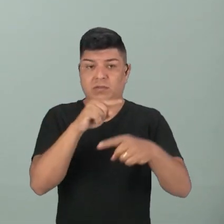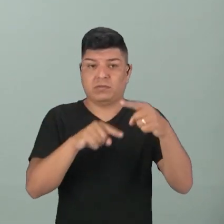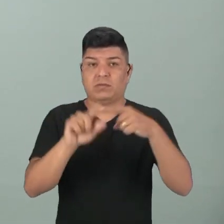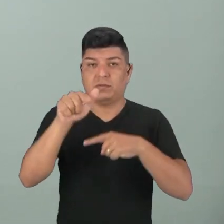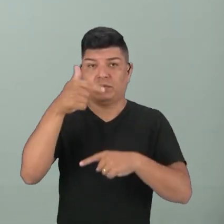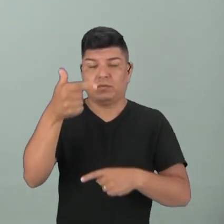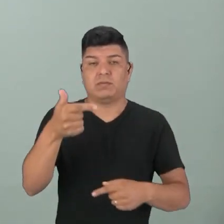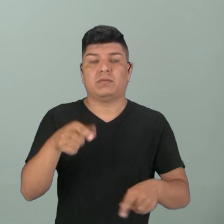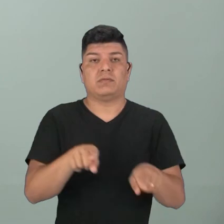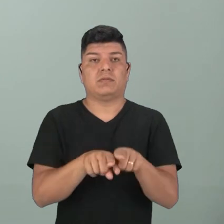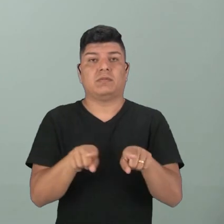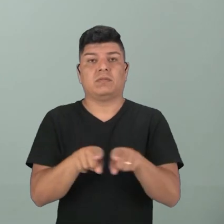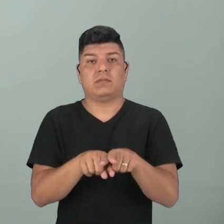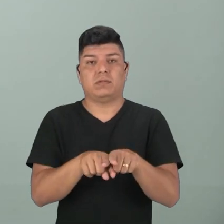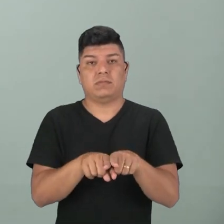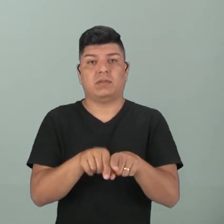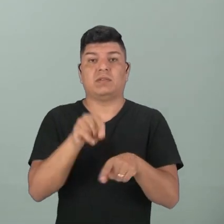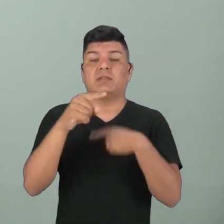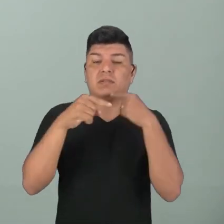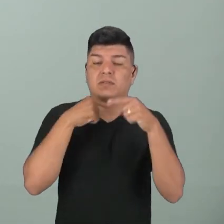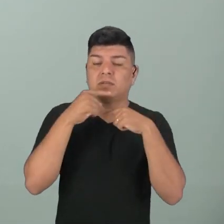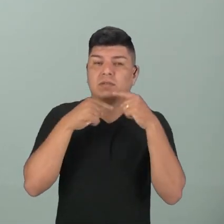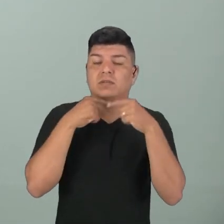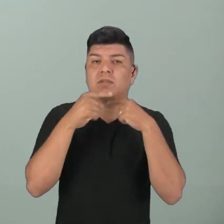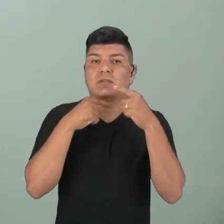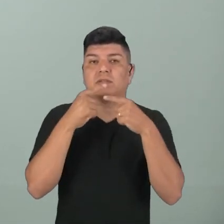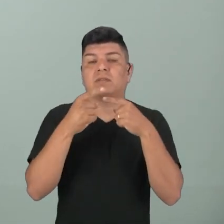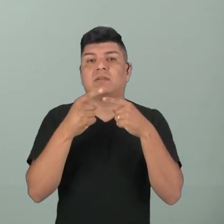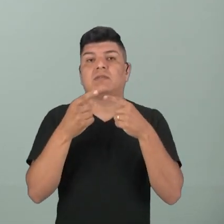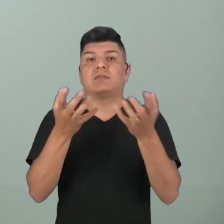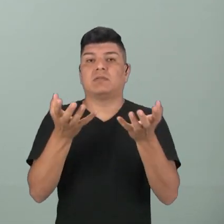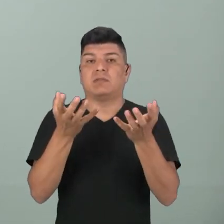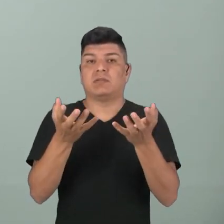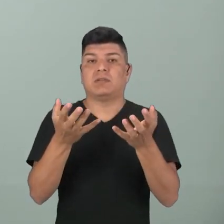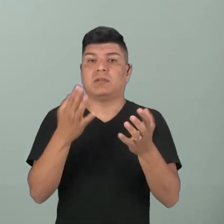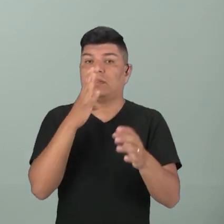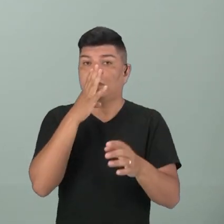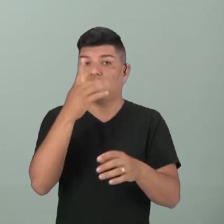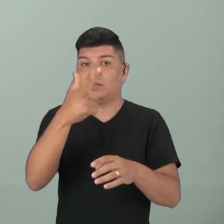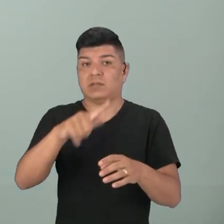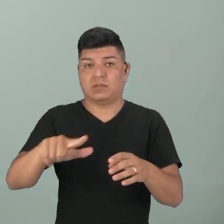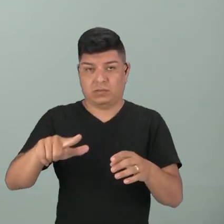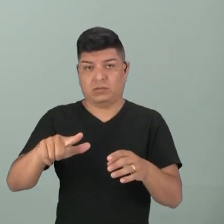de outro. Se ficou alguma dúvida, caso você queira rever a aula